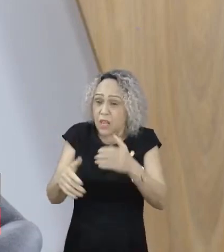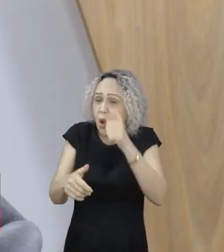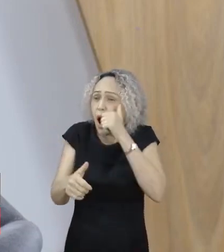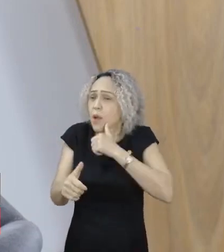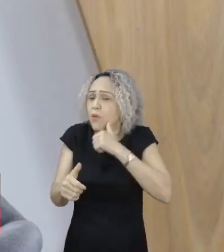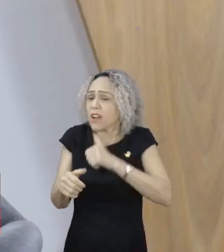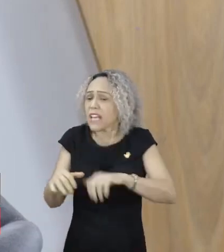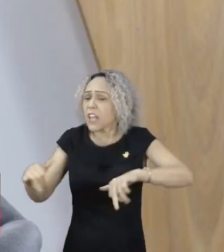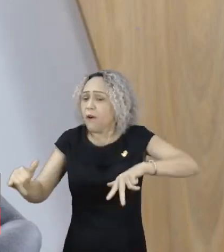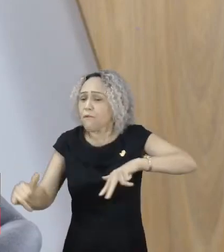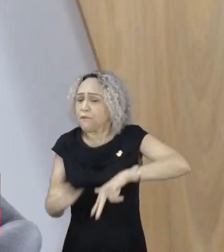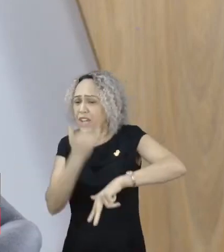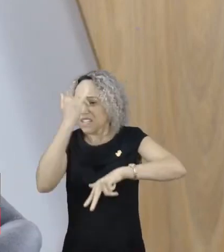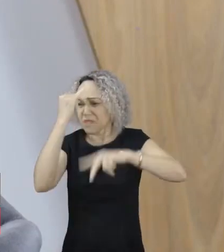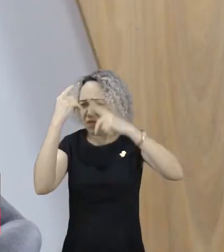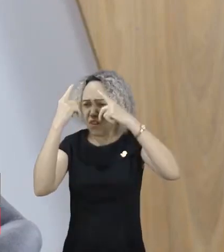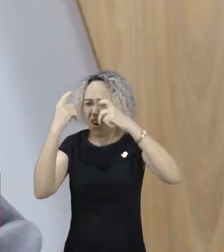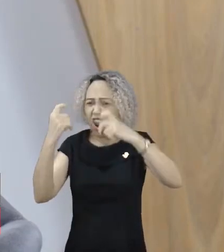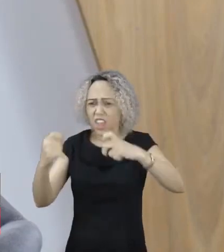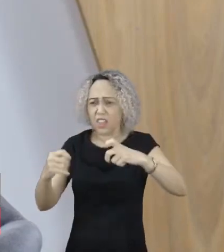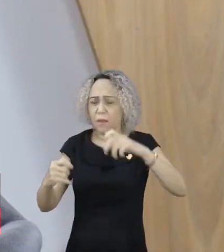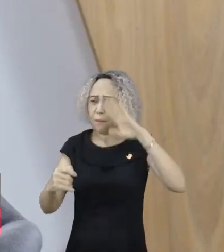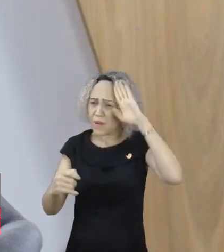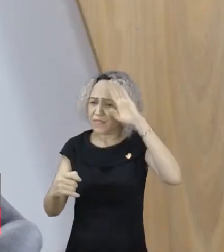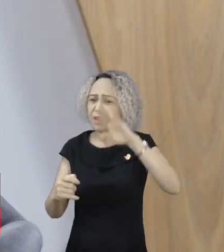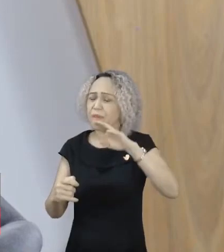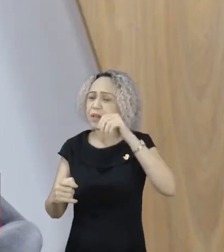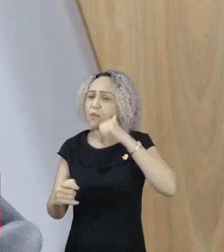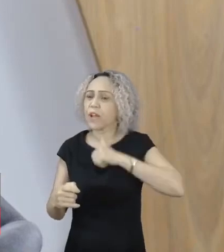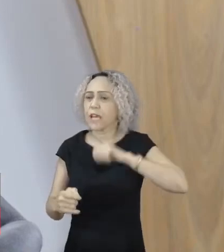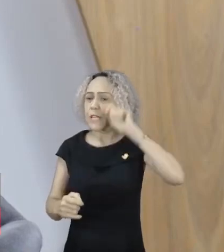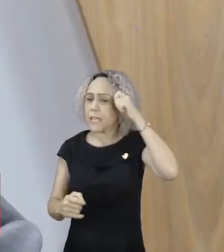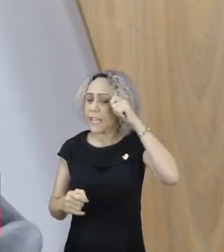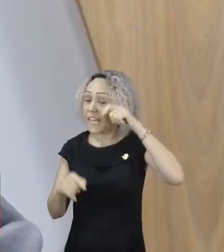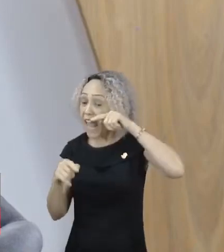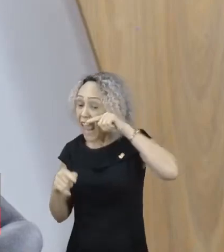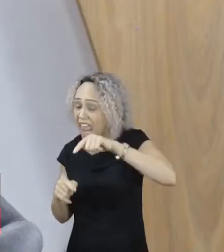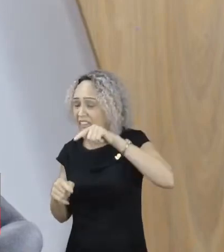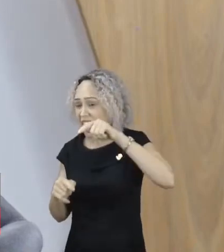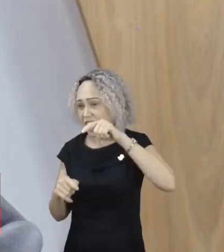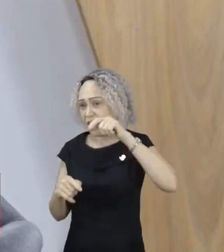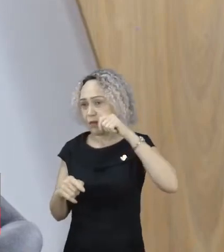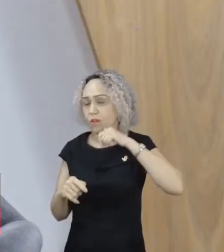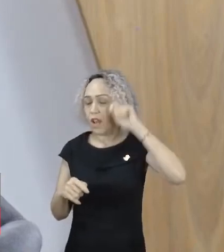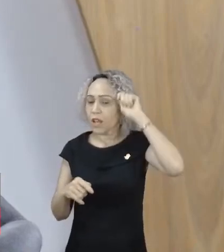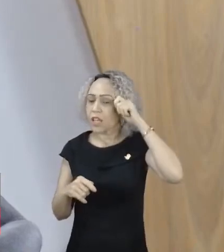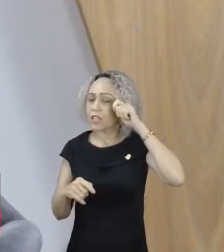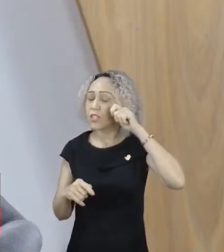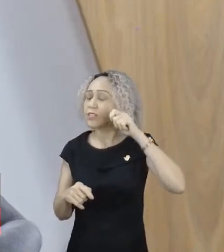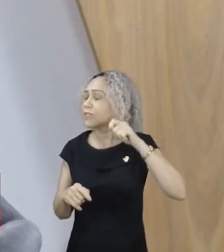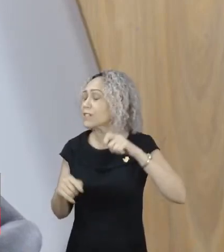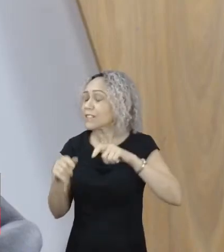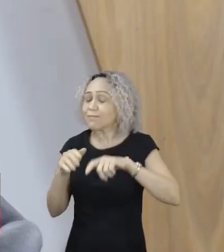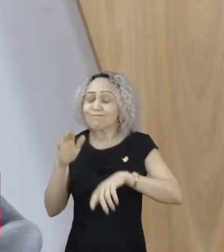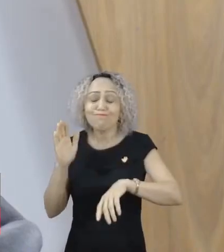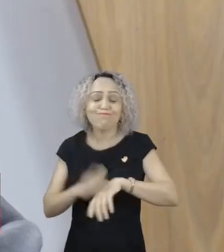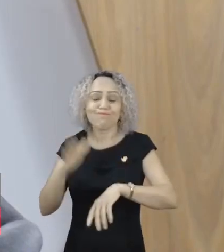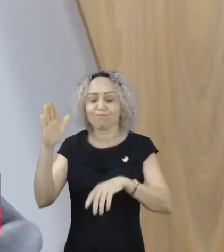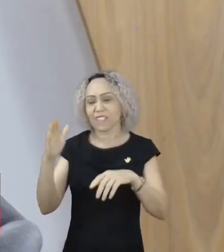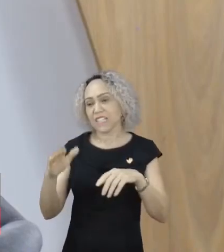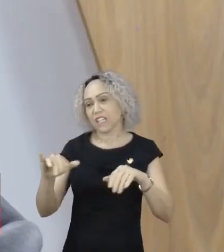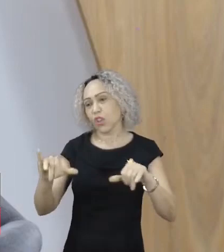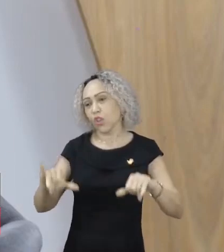vítimas de violência. Então a gente fez isso, só que o que acontece é que quem tem o cadastro das mulheres vítimas de